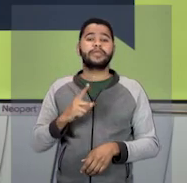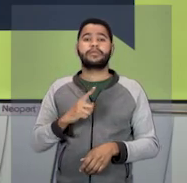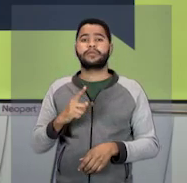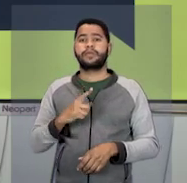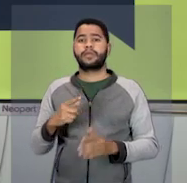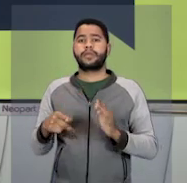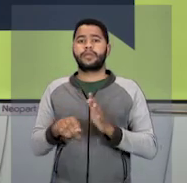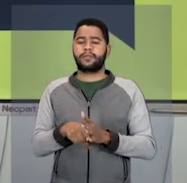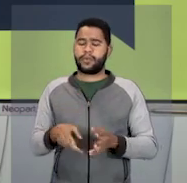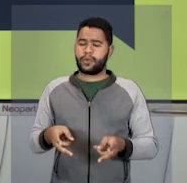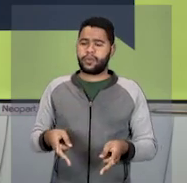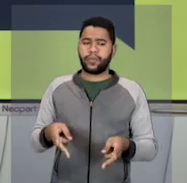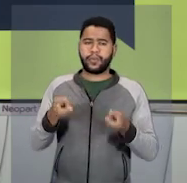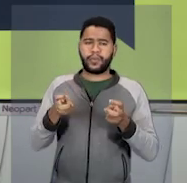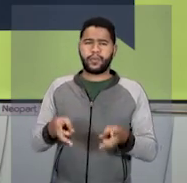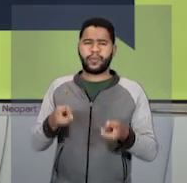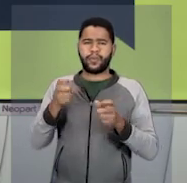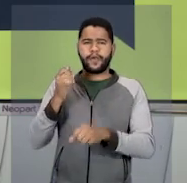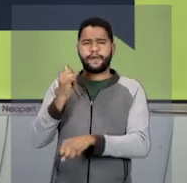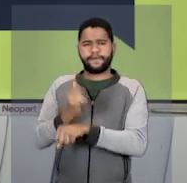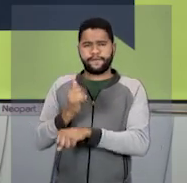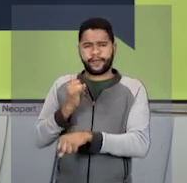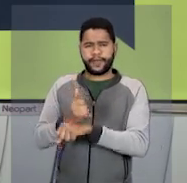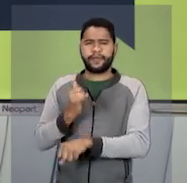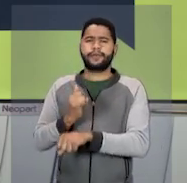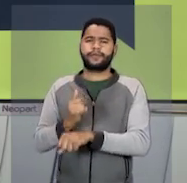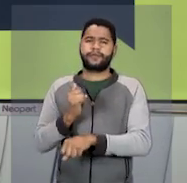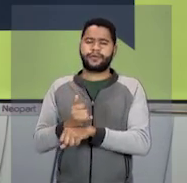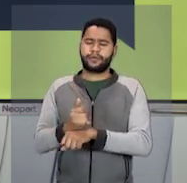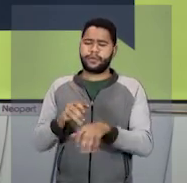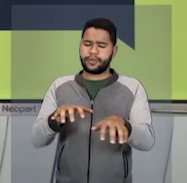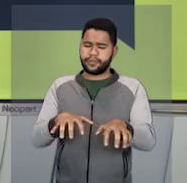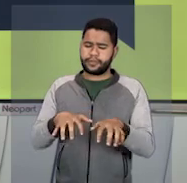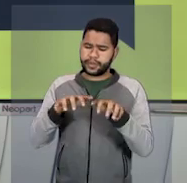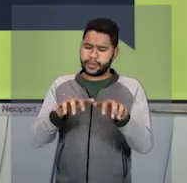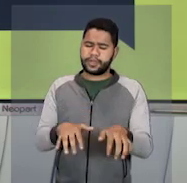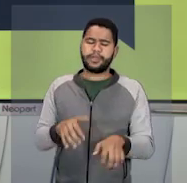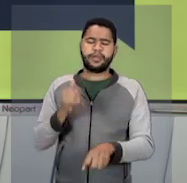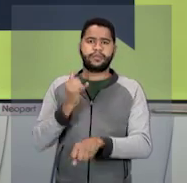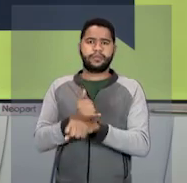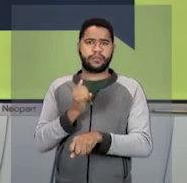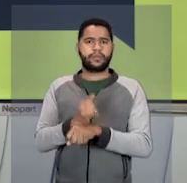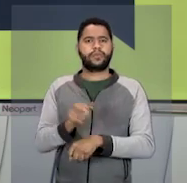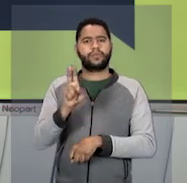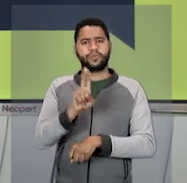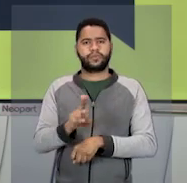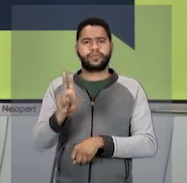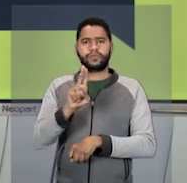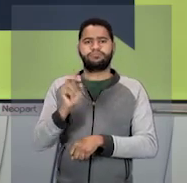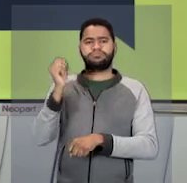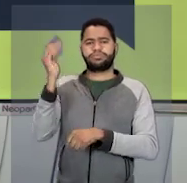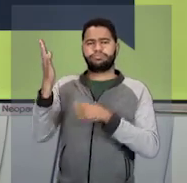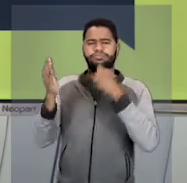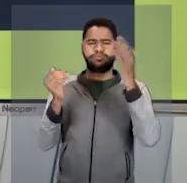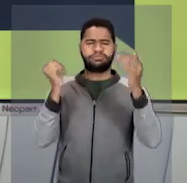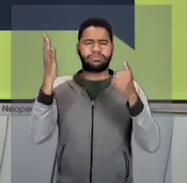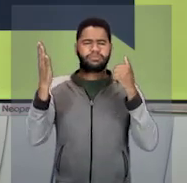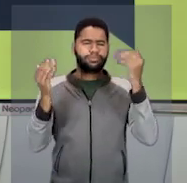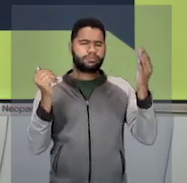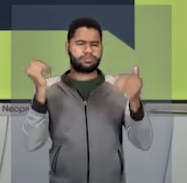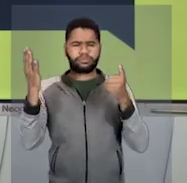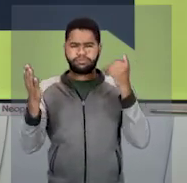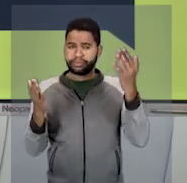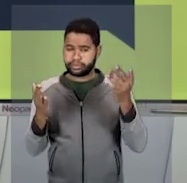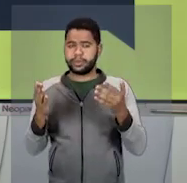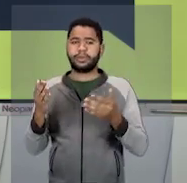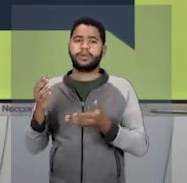a retirada, né, do ferro, né, ou seja, o minério de ferro, muito consumido internacionalmente, né, exportado,